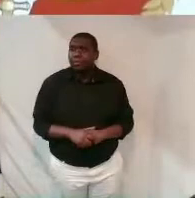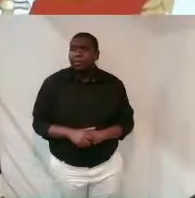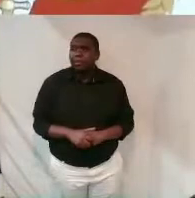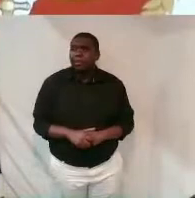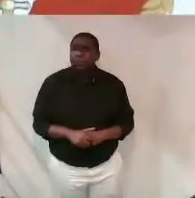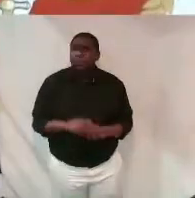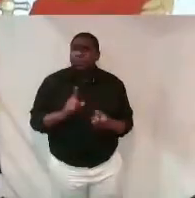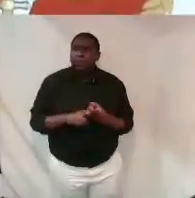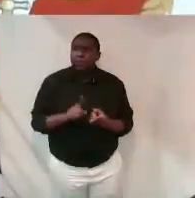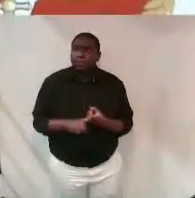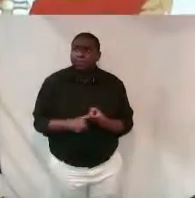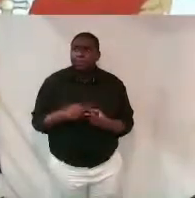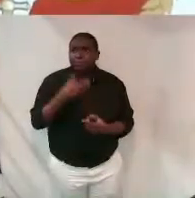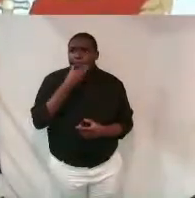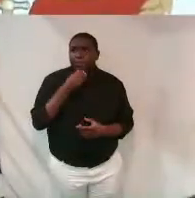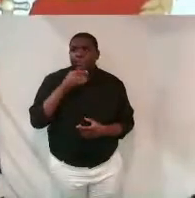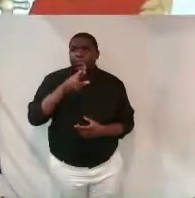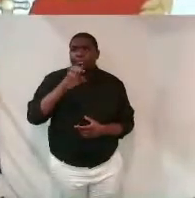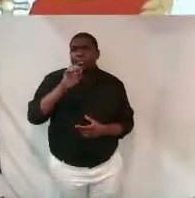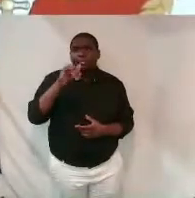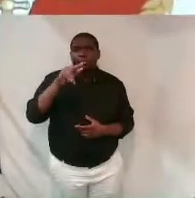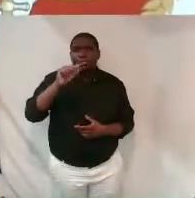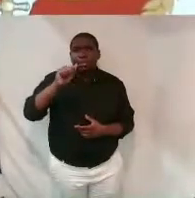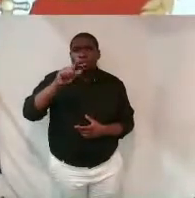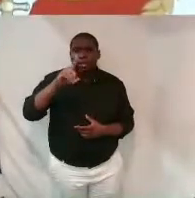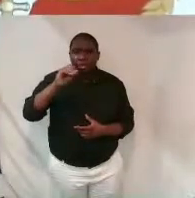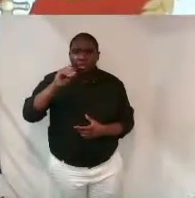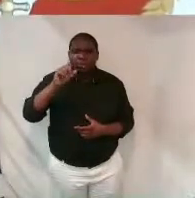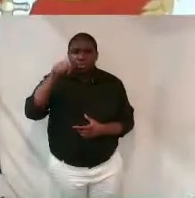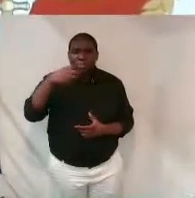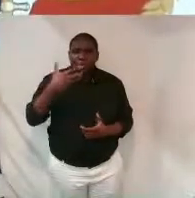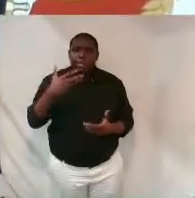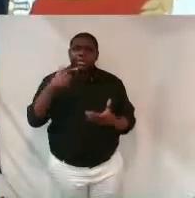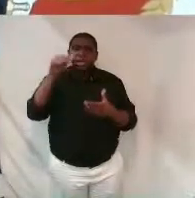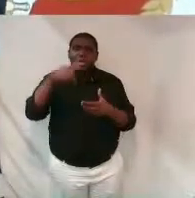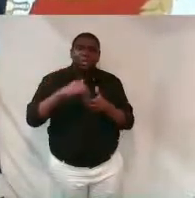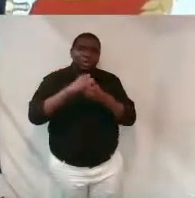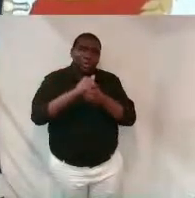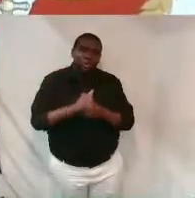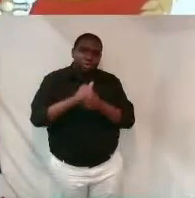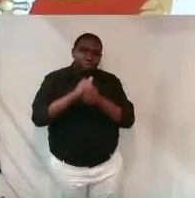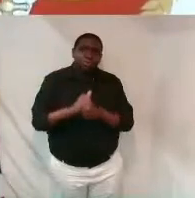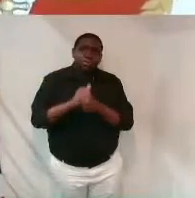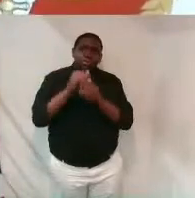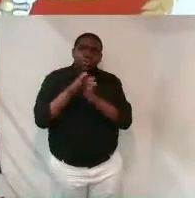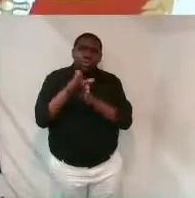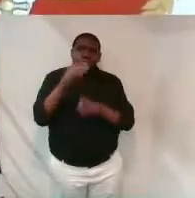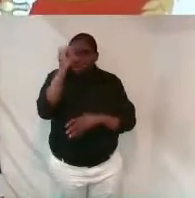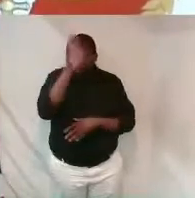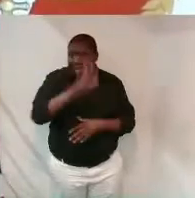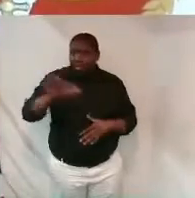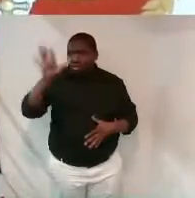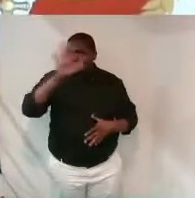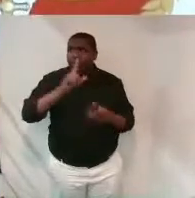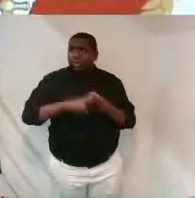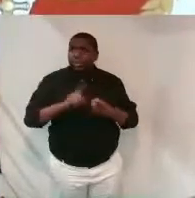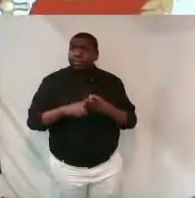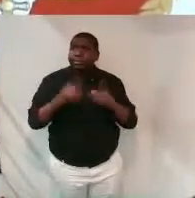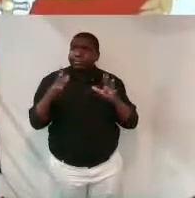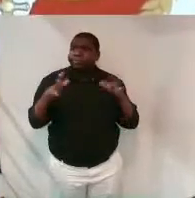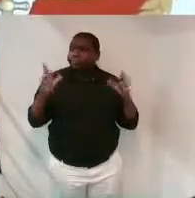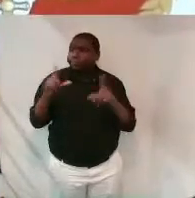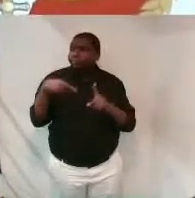Reis, nós gostaríamos de saudar o Conselho Nacional e engrandecer ainda mais o trabalho que o senhor